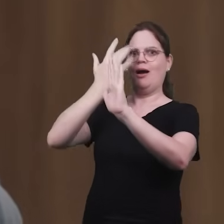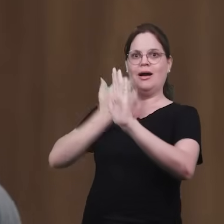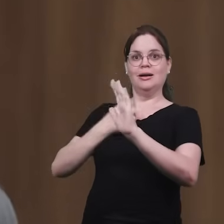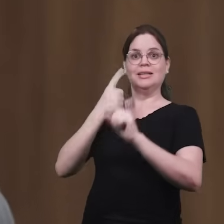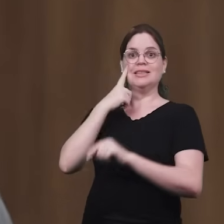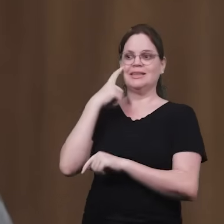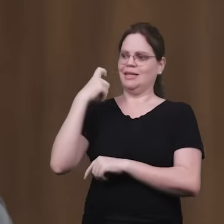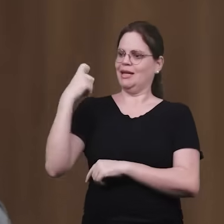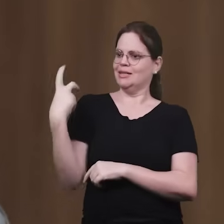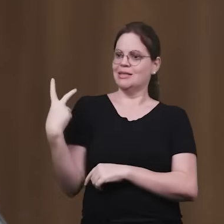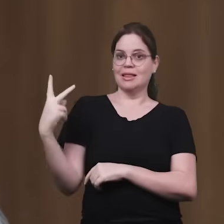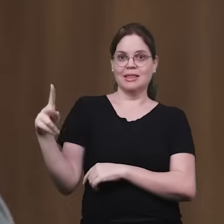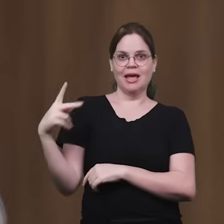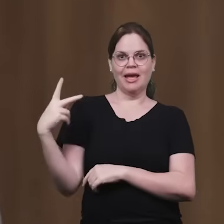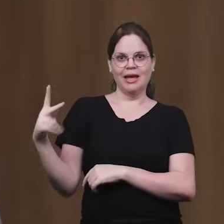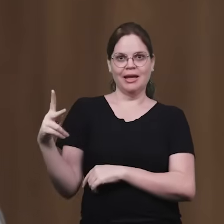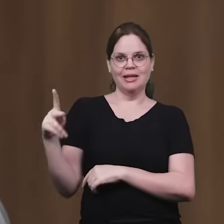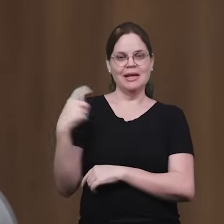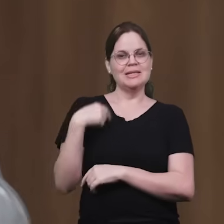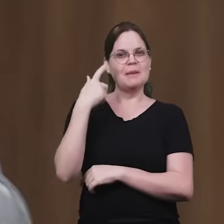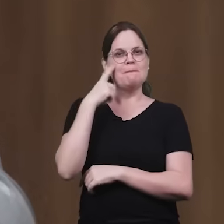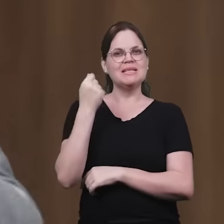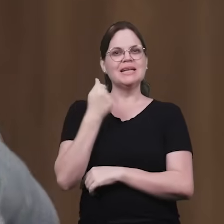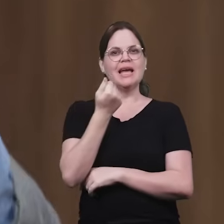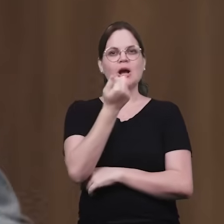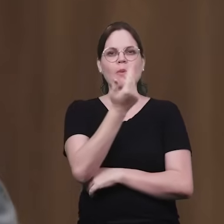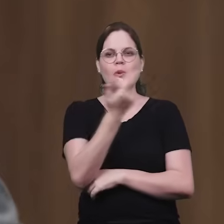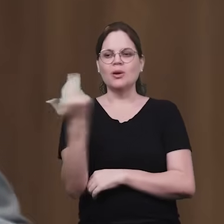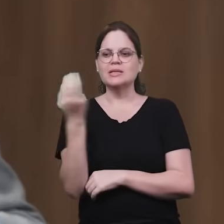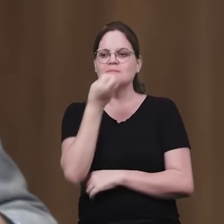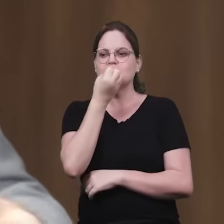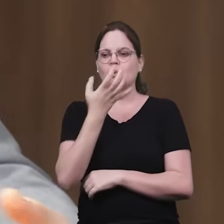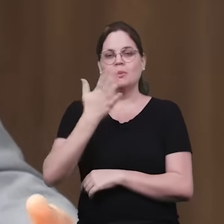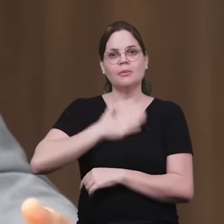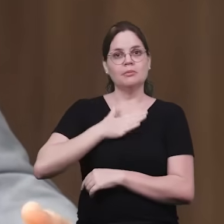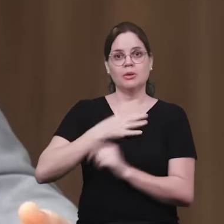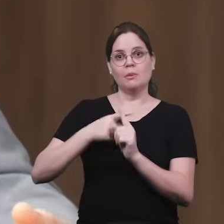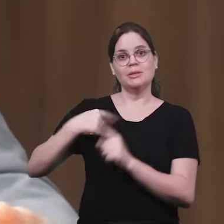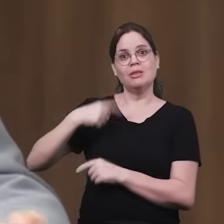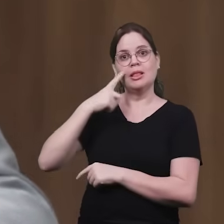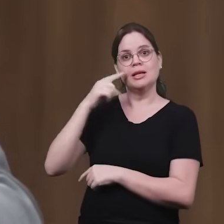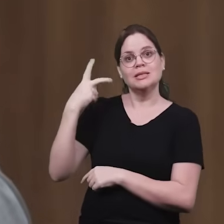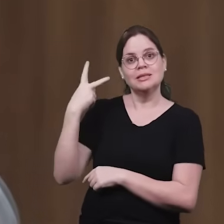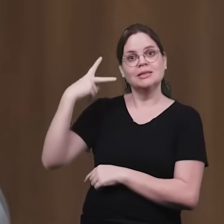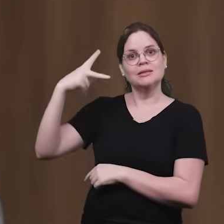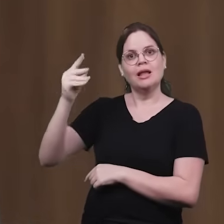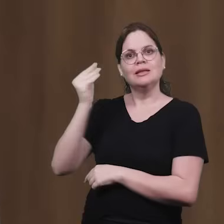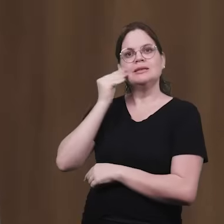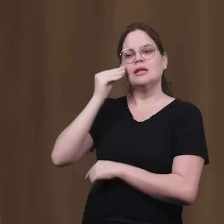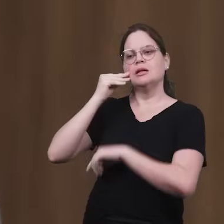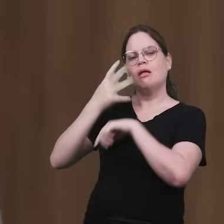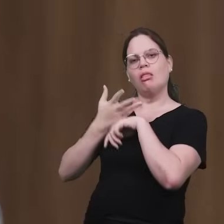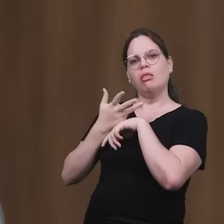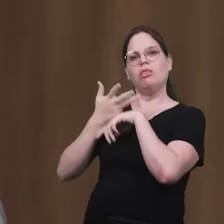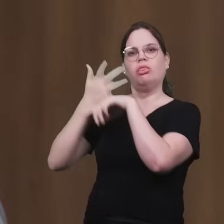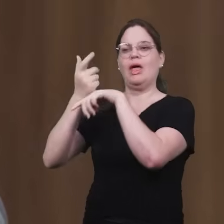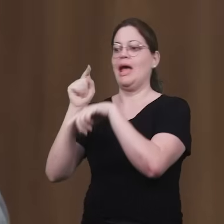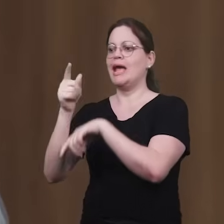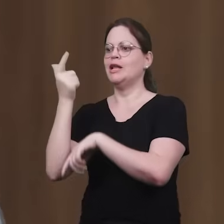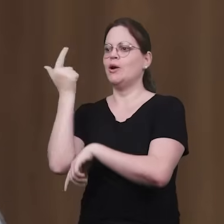dele. Você pensa que o interesse é trazer uma coisa boa para você, mas o interesse é dele em ganhar alguma coisa com isso. Sem querer